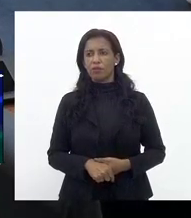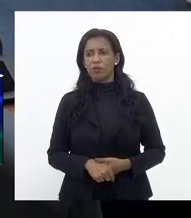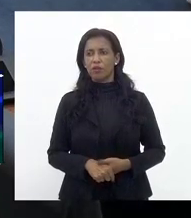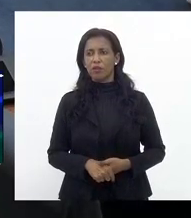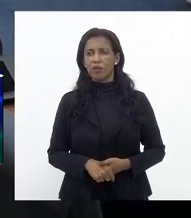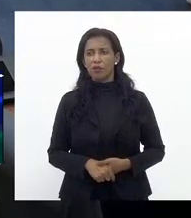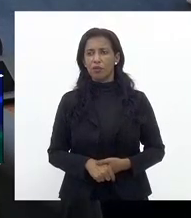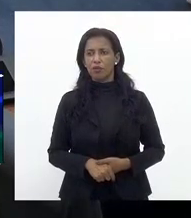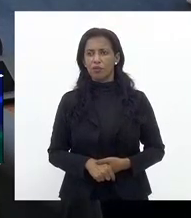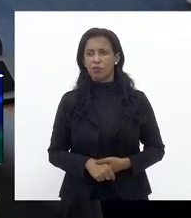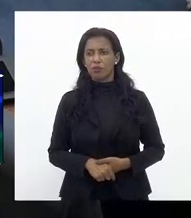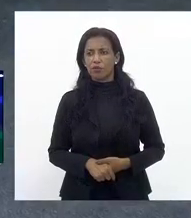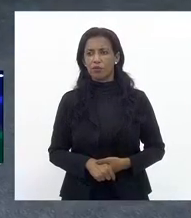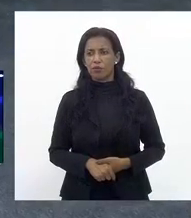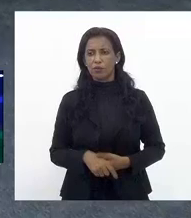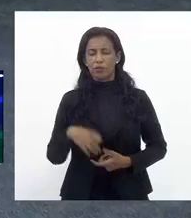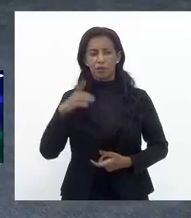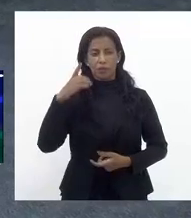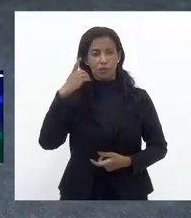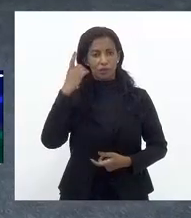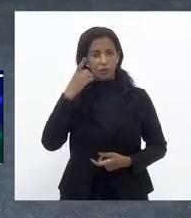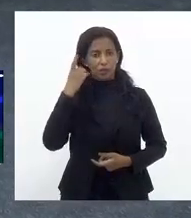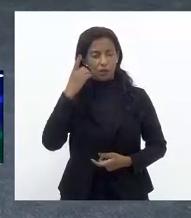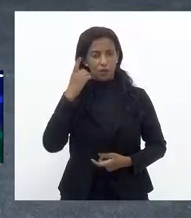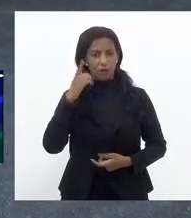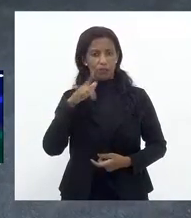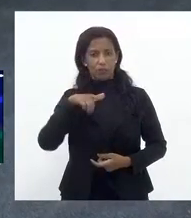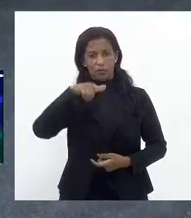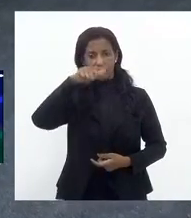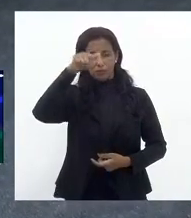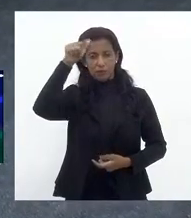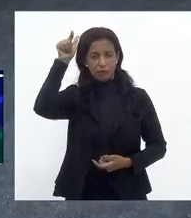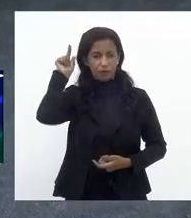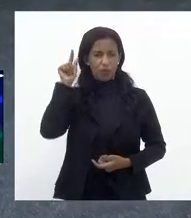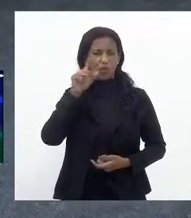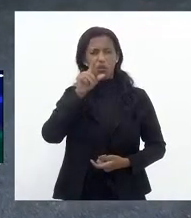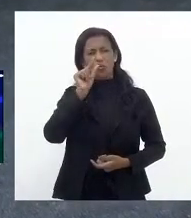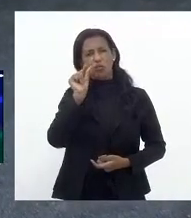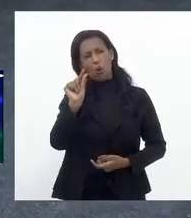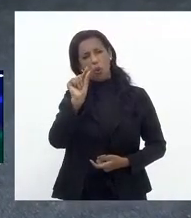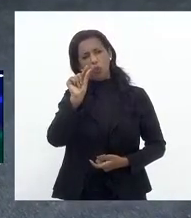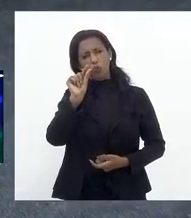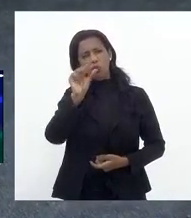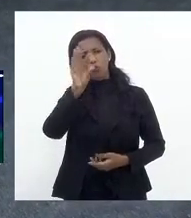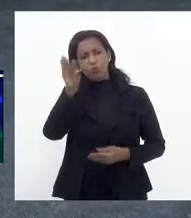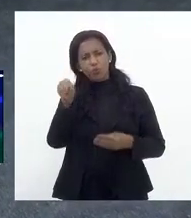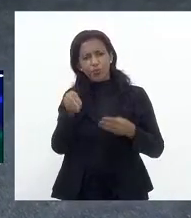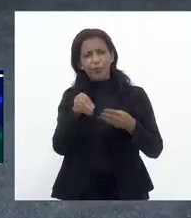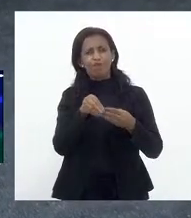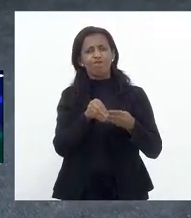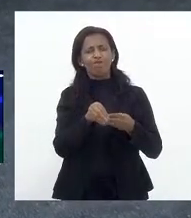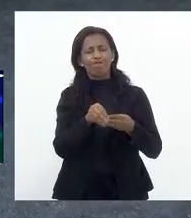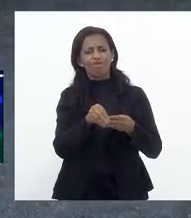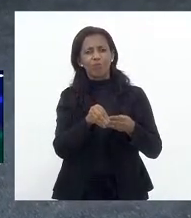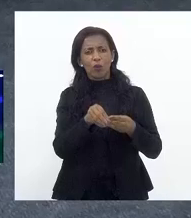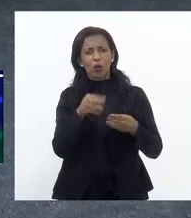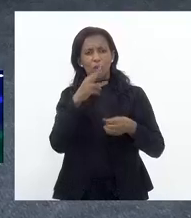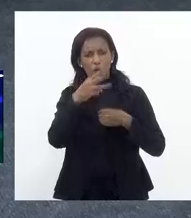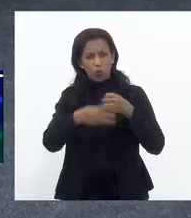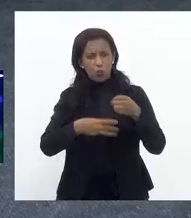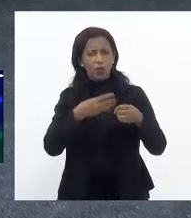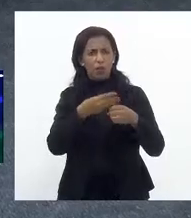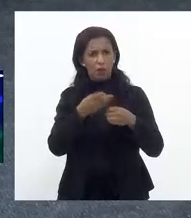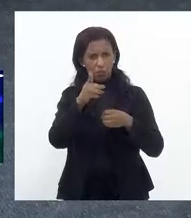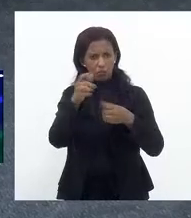Obrigado, presidente. Deputado Luiz Paulo, só colocando uma coisa a mais no triênio que Vossa